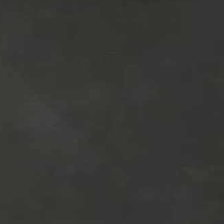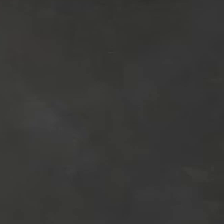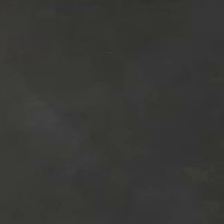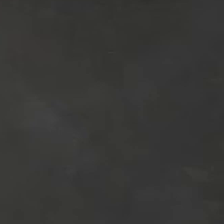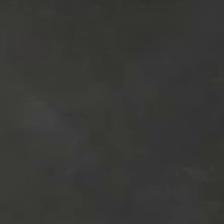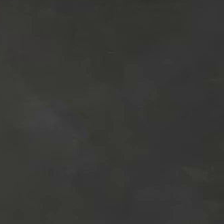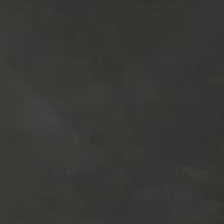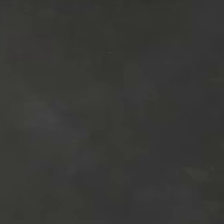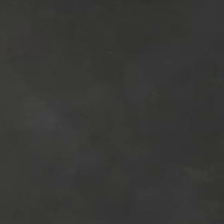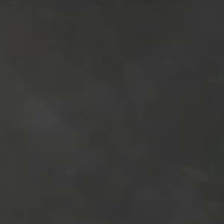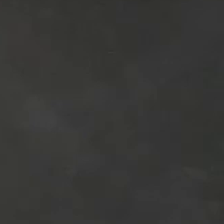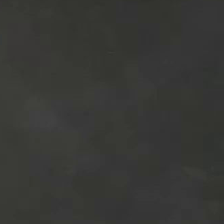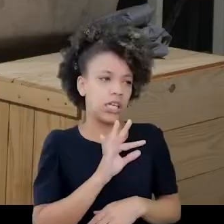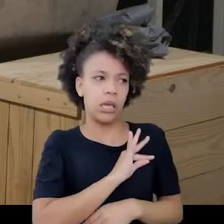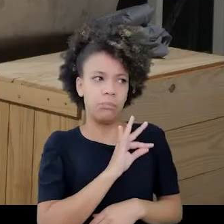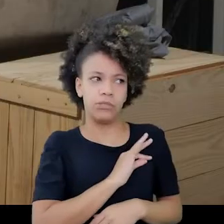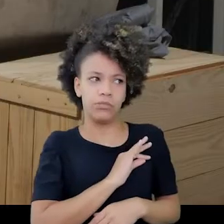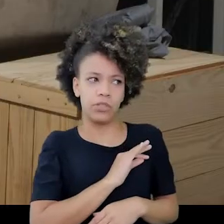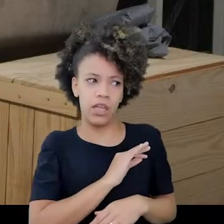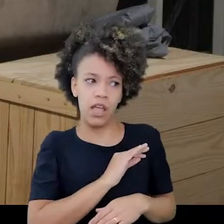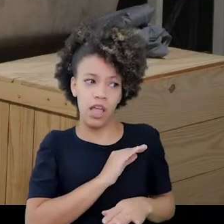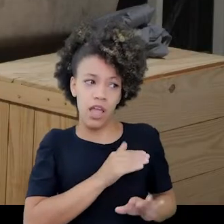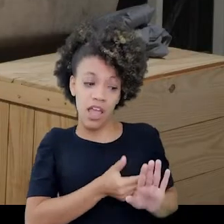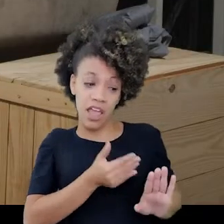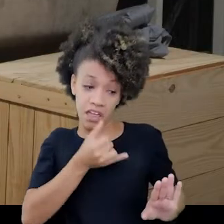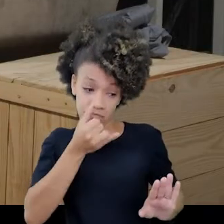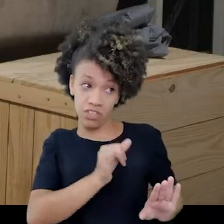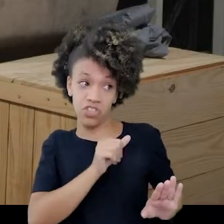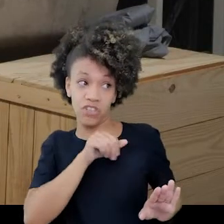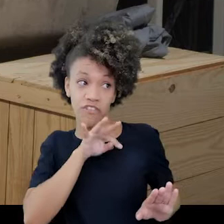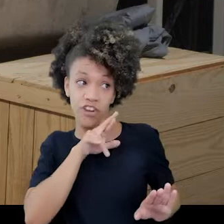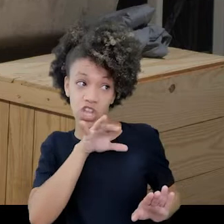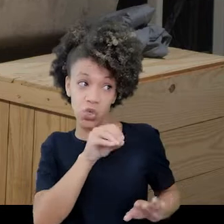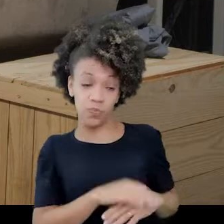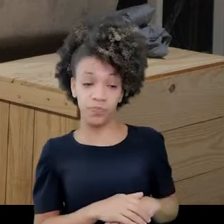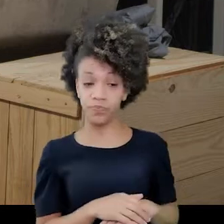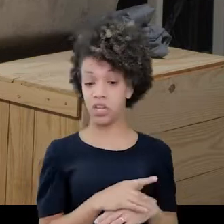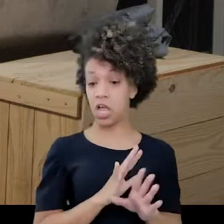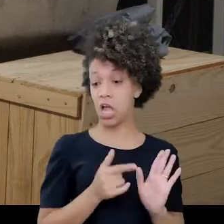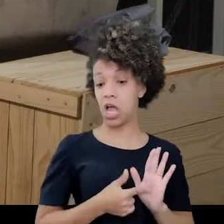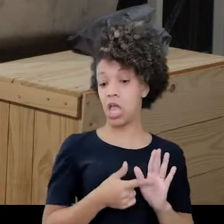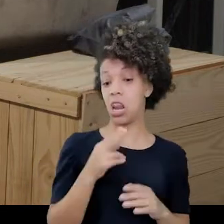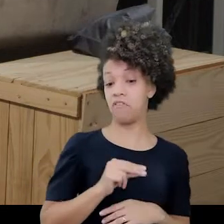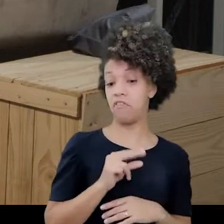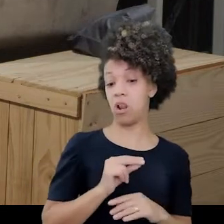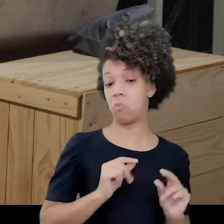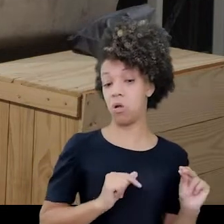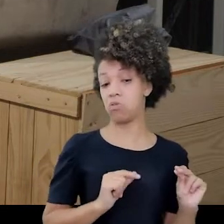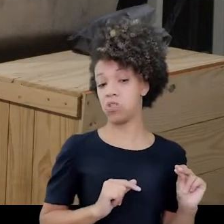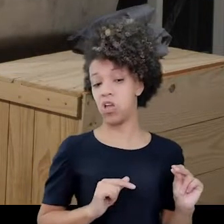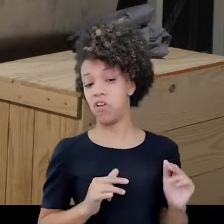o meu acsmo leva a crer que a polícia nenhuma de freixo Essa é minha visão do tipo Alfred fala umas coisas aqui